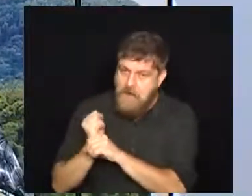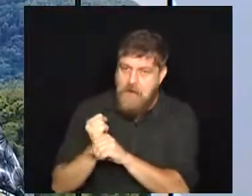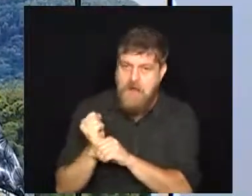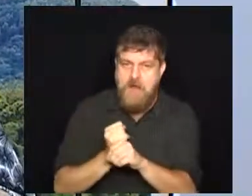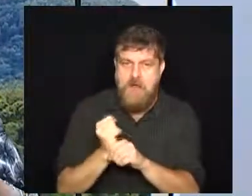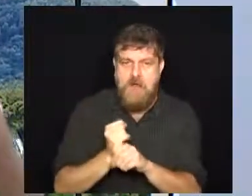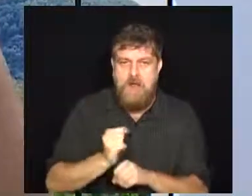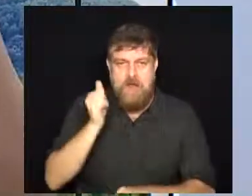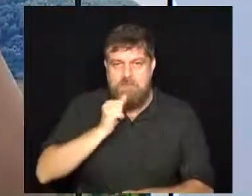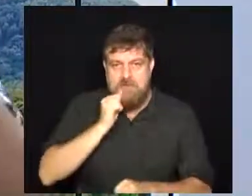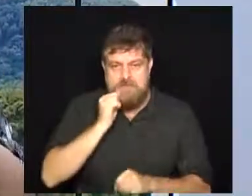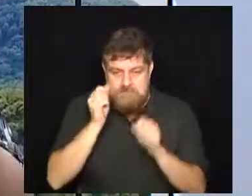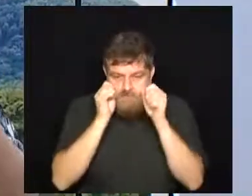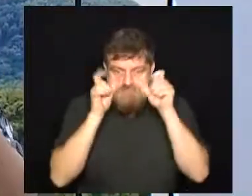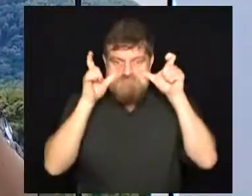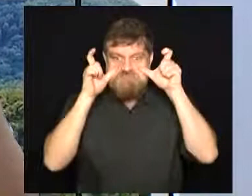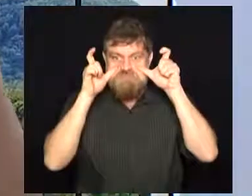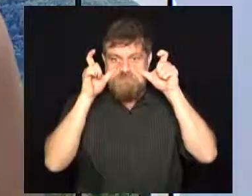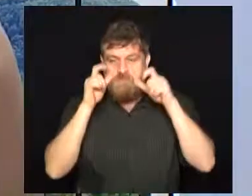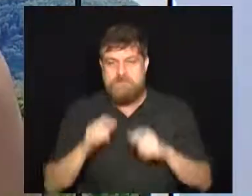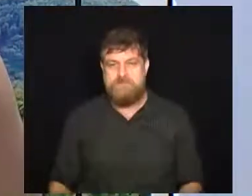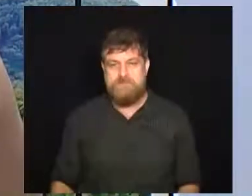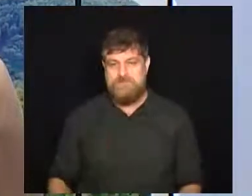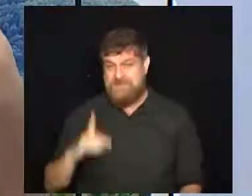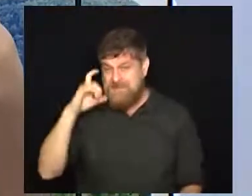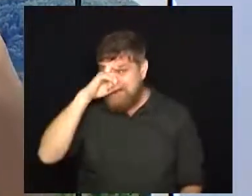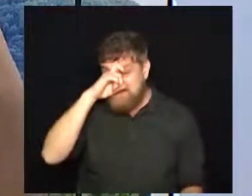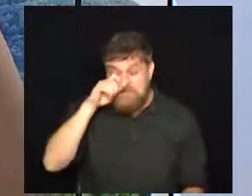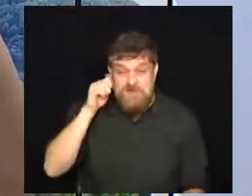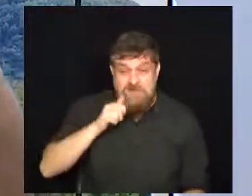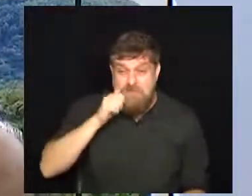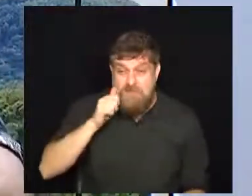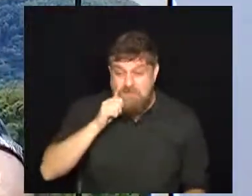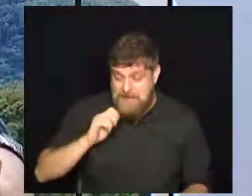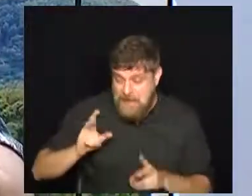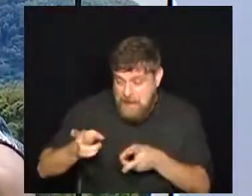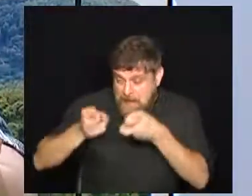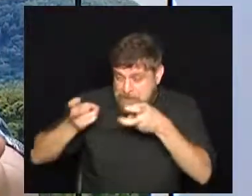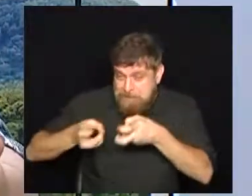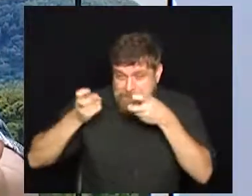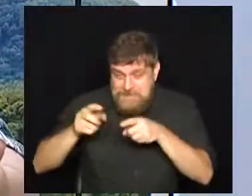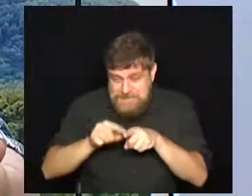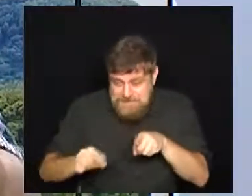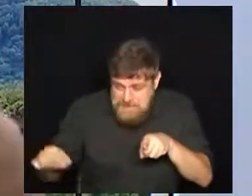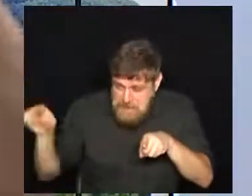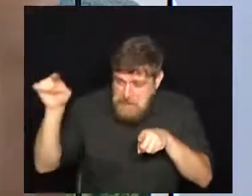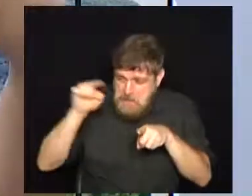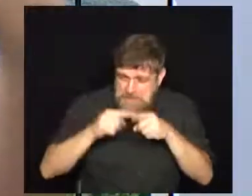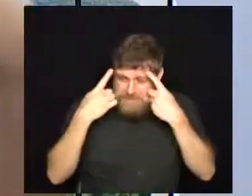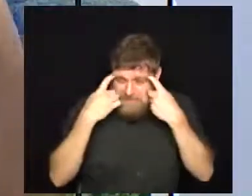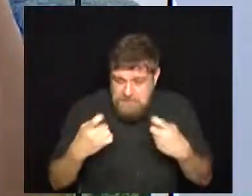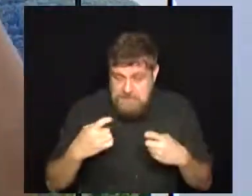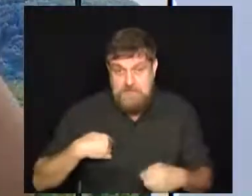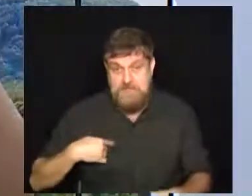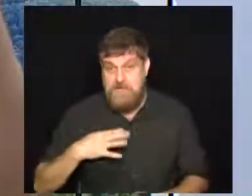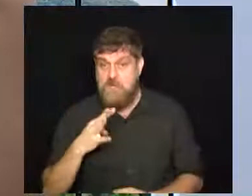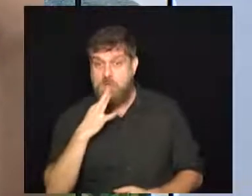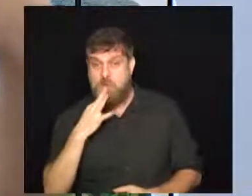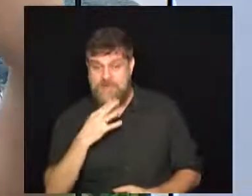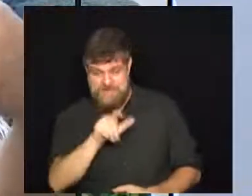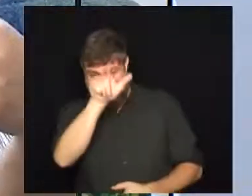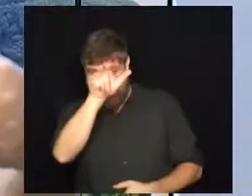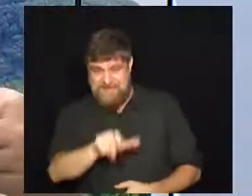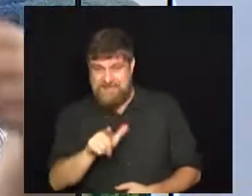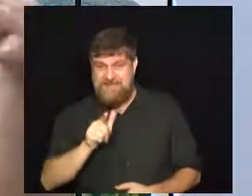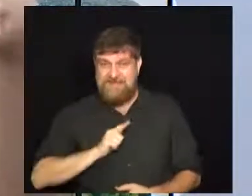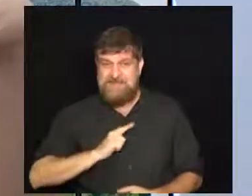notam. Dificilmente uma mulher sozinha consegue sair do ciclo de violência doméstica. As que eu vi que saíram foram quando